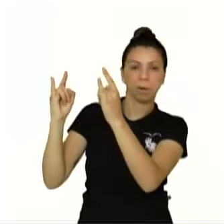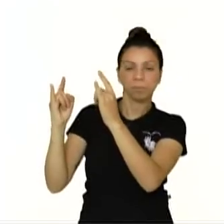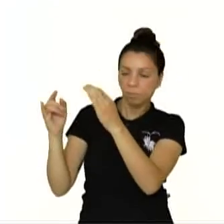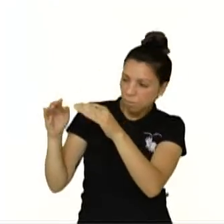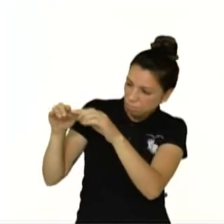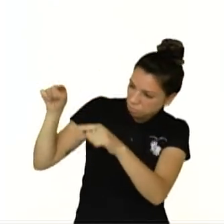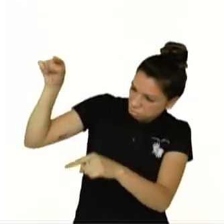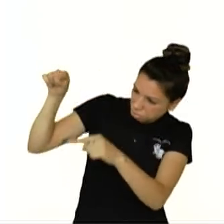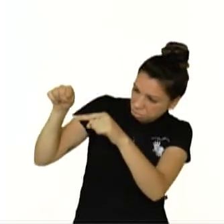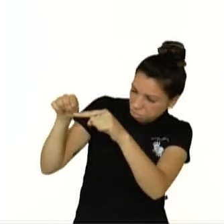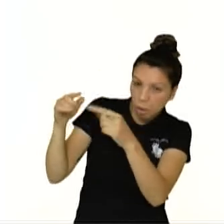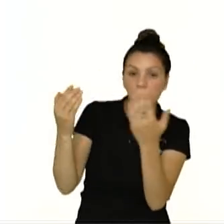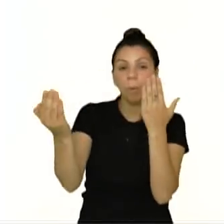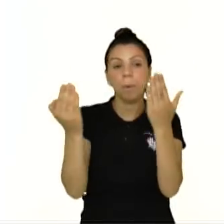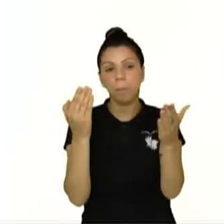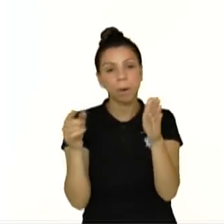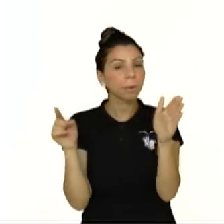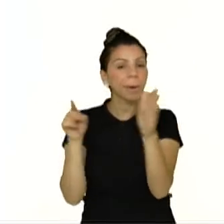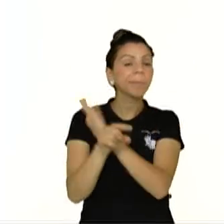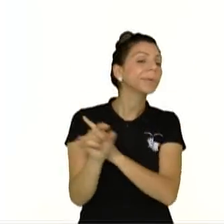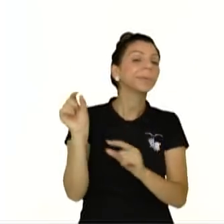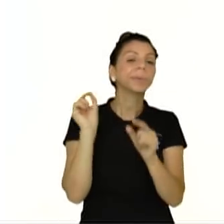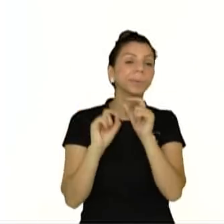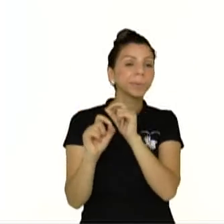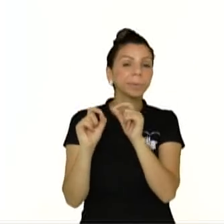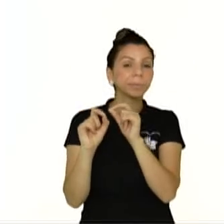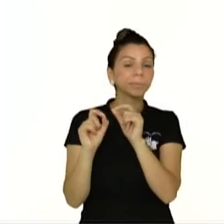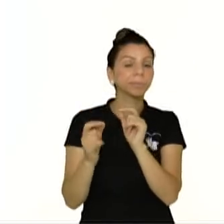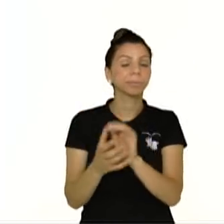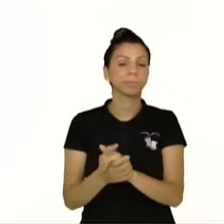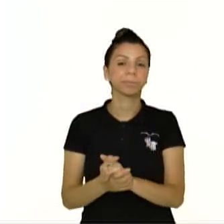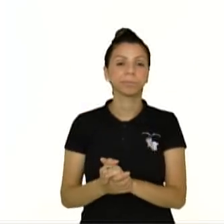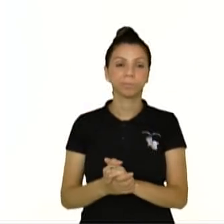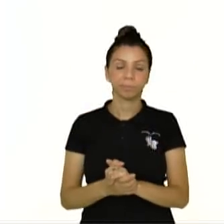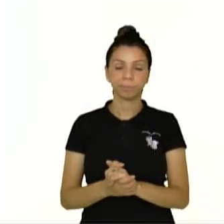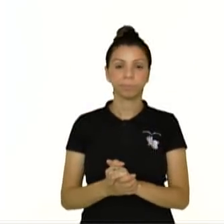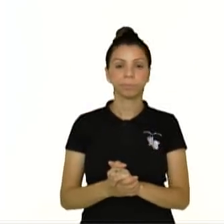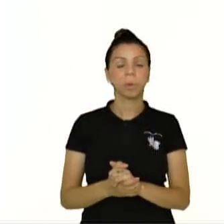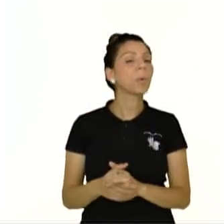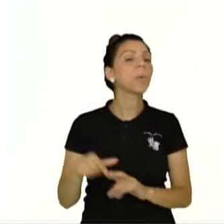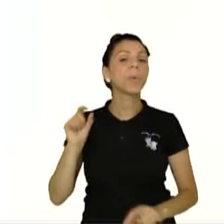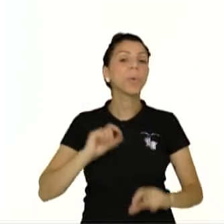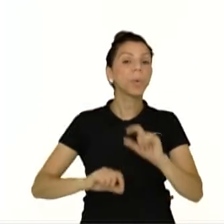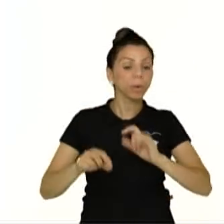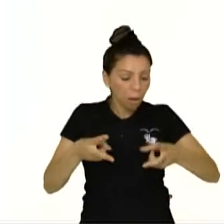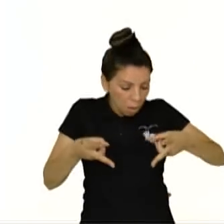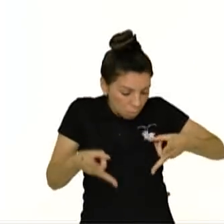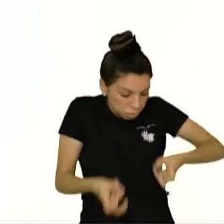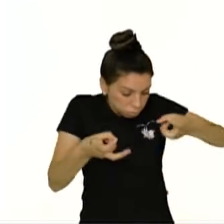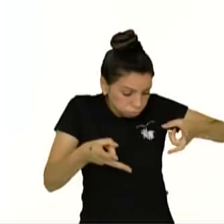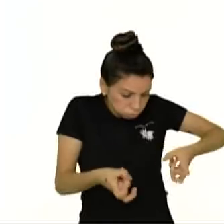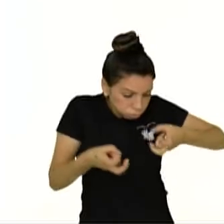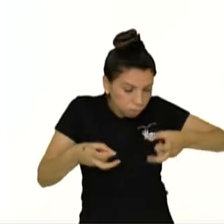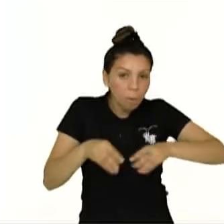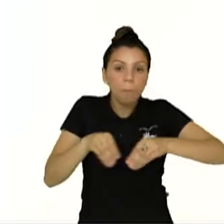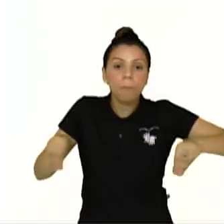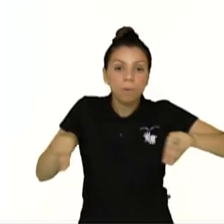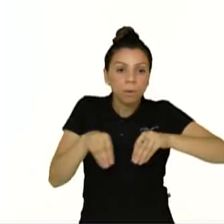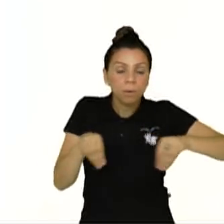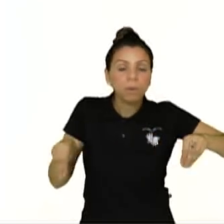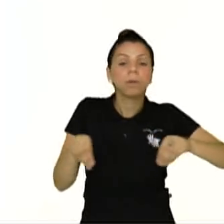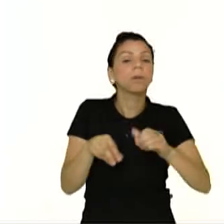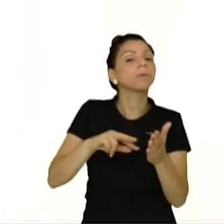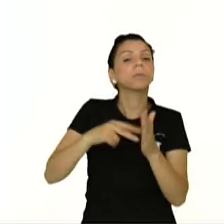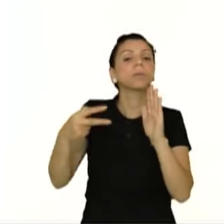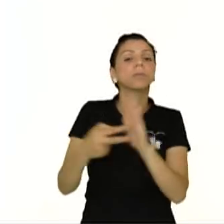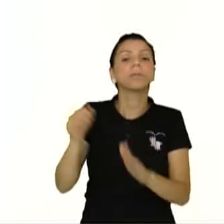pequenos aqui nessa foto. E a pergunta é a seguinte, qual atividade de extrativismo mineral diz